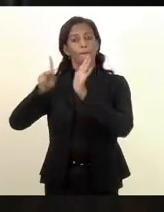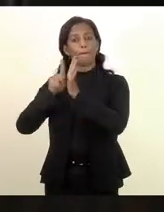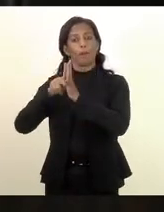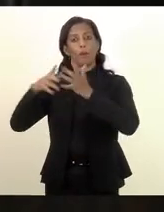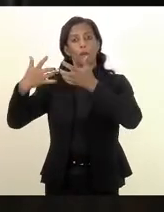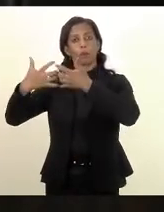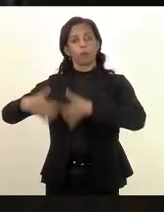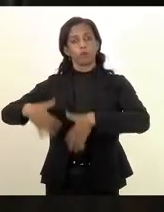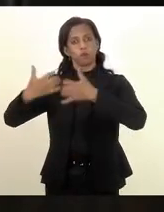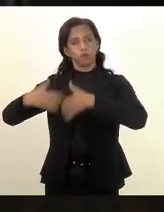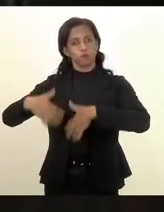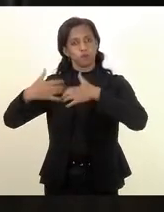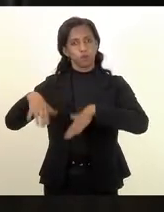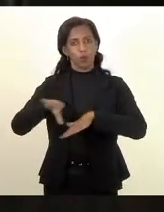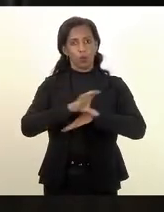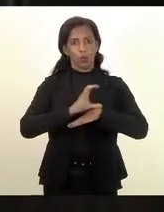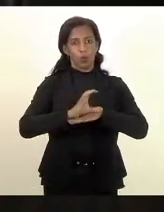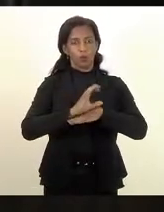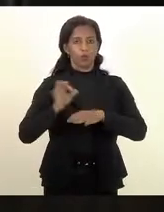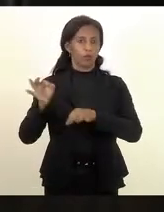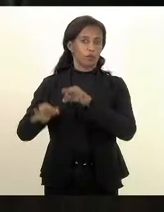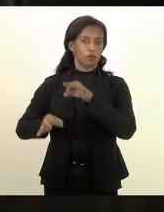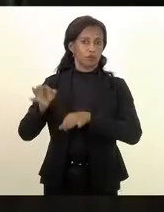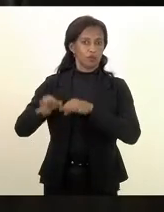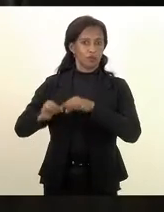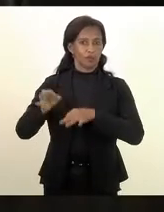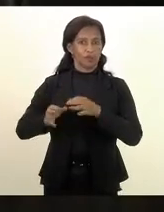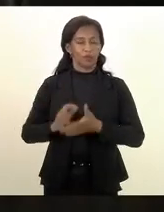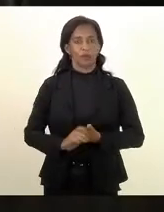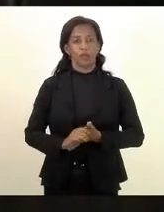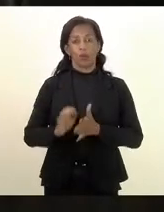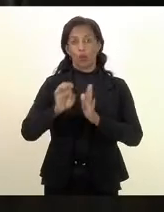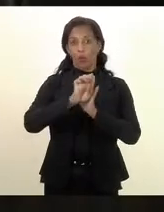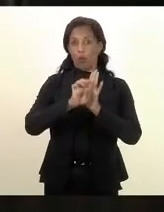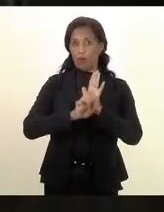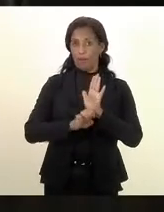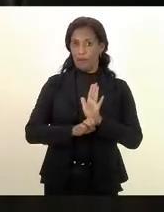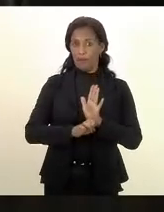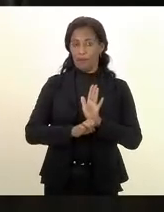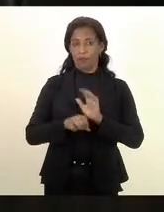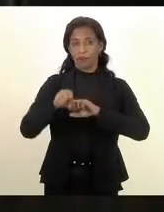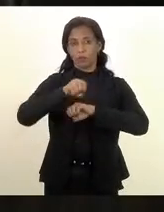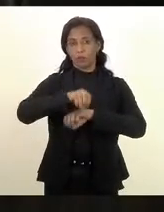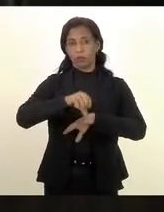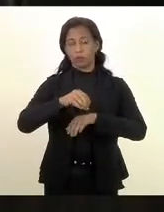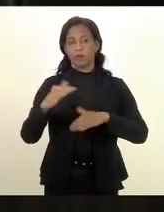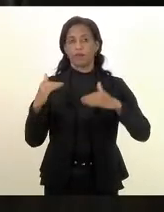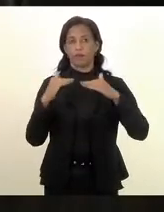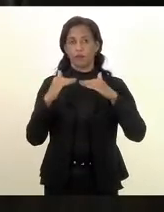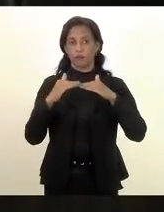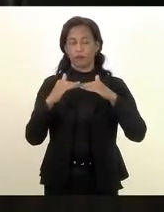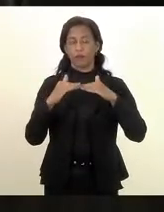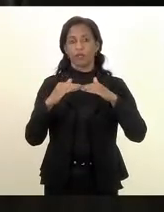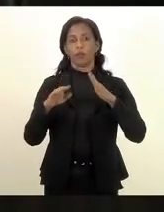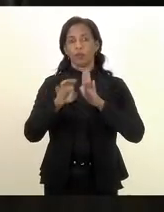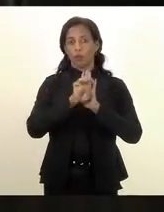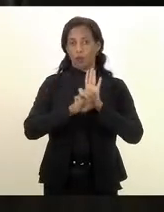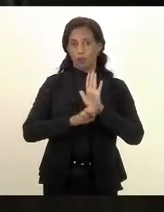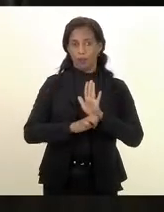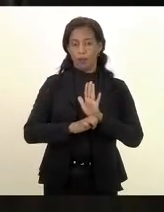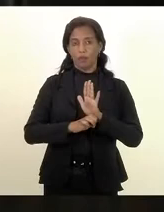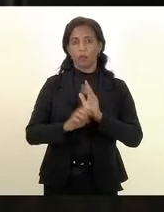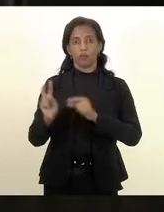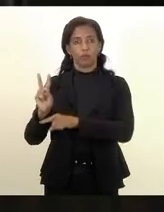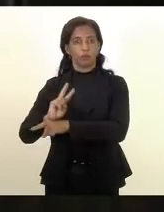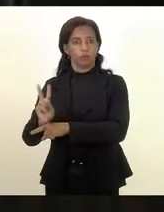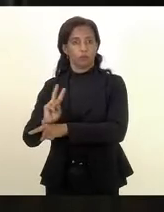das comissões de constituição e justiça pela constitucionalidade com emenda de educação favorável com emenda de orçamento financeiro fiscalização